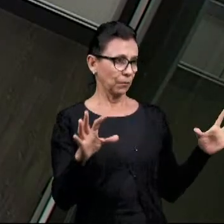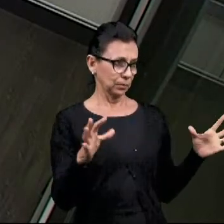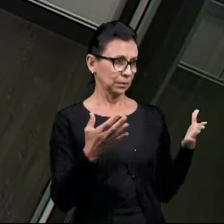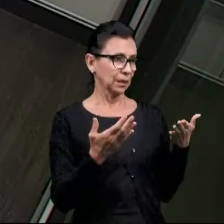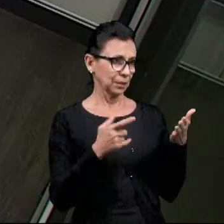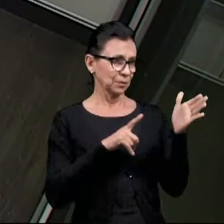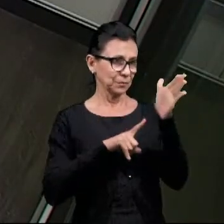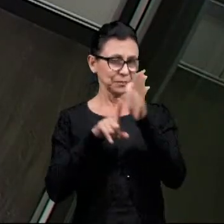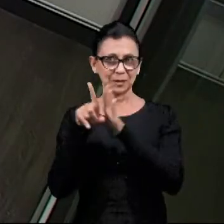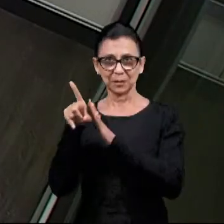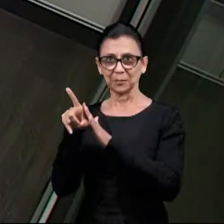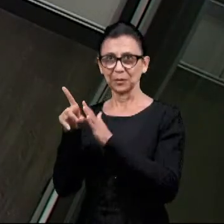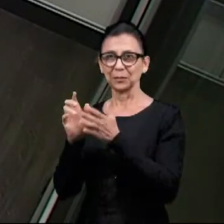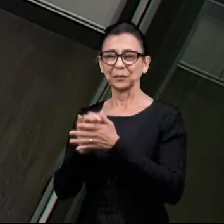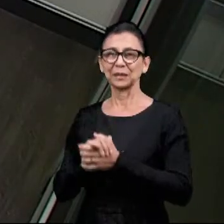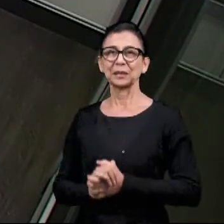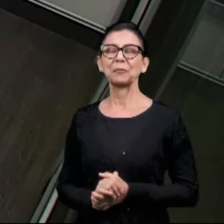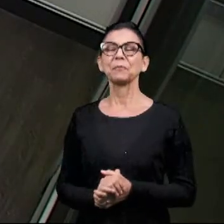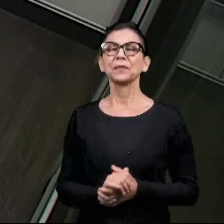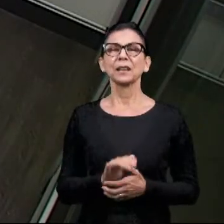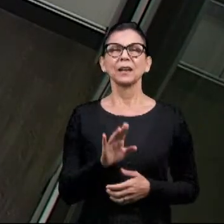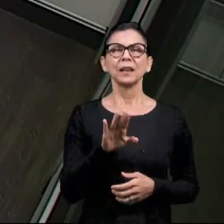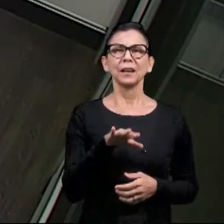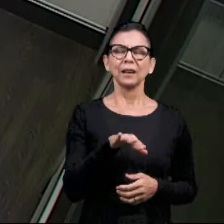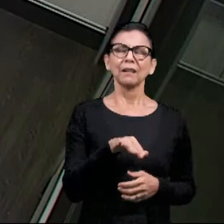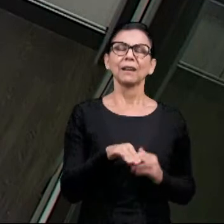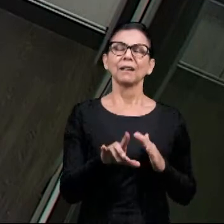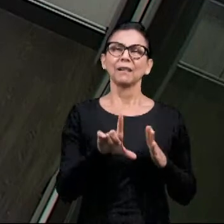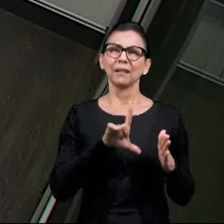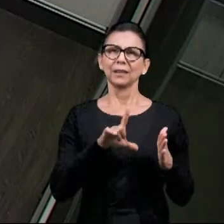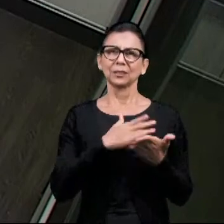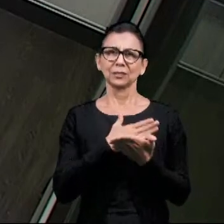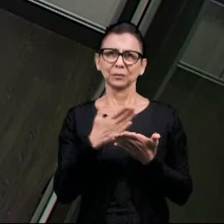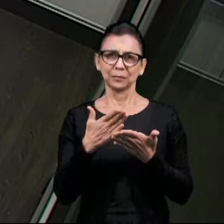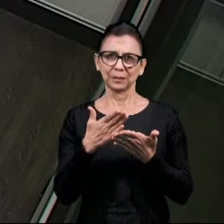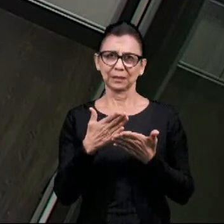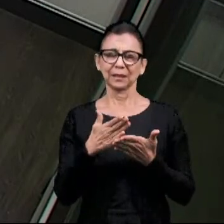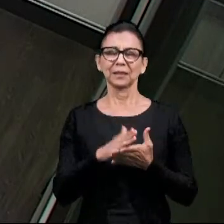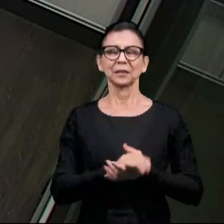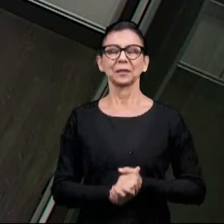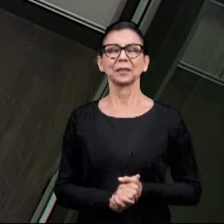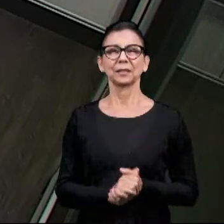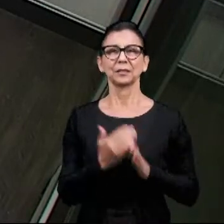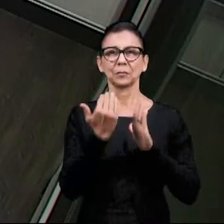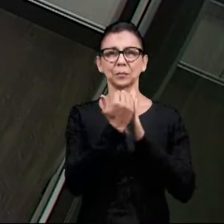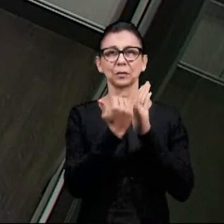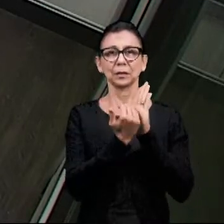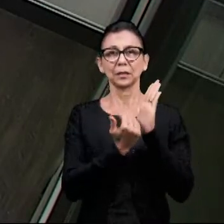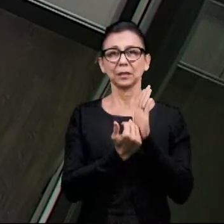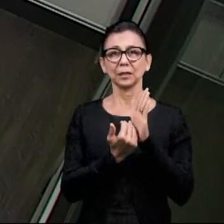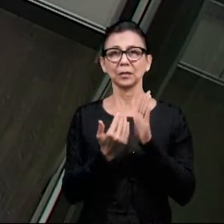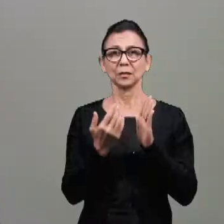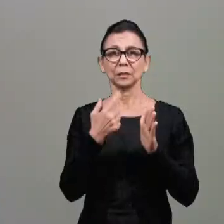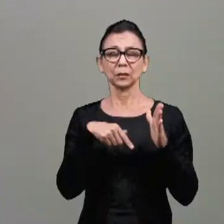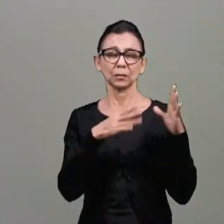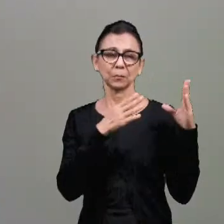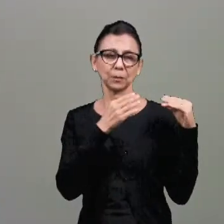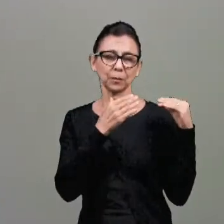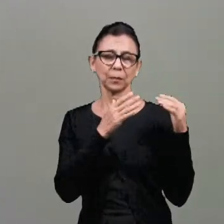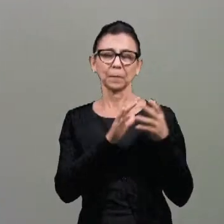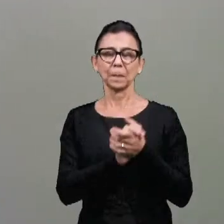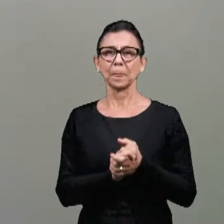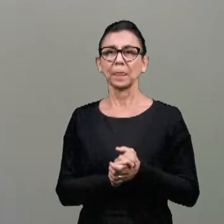Mata. Aliás, a gente conversava antes de entrar no ar, e o Jorginho faz as perguntas fáceis, eu